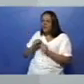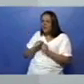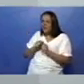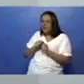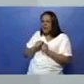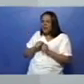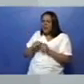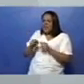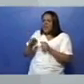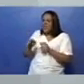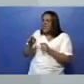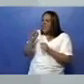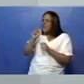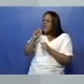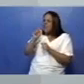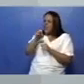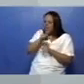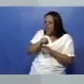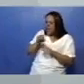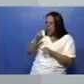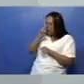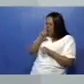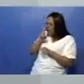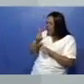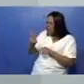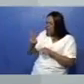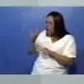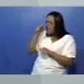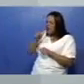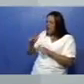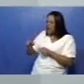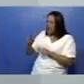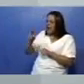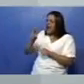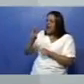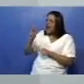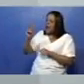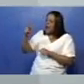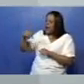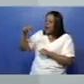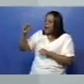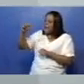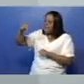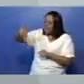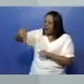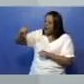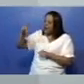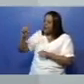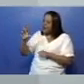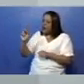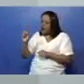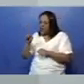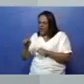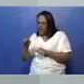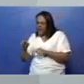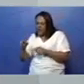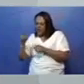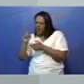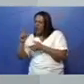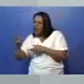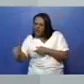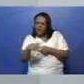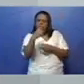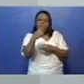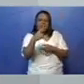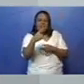ele mandou essa mulher, que era Pandora, para a casa do Euristeu, do irmão do Prometeu. E